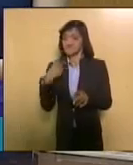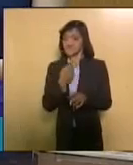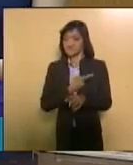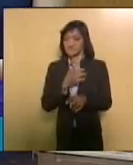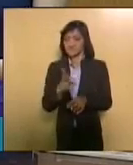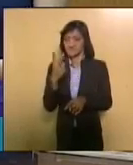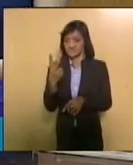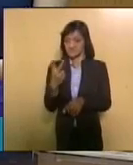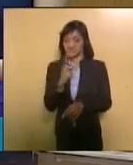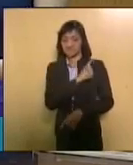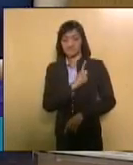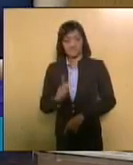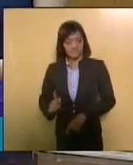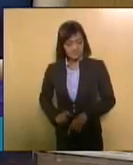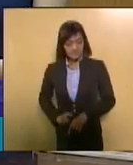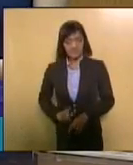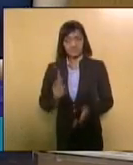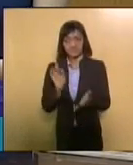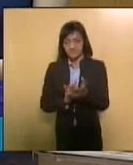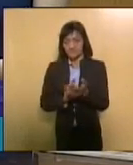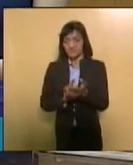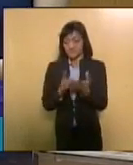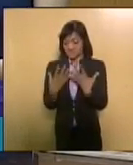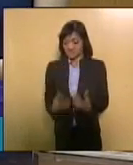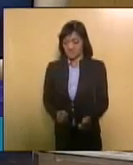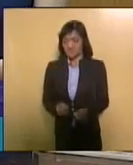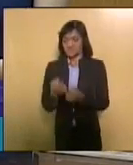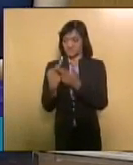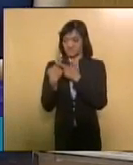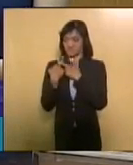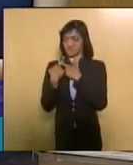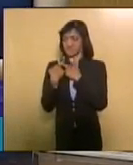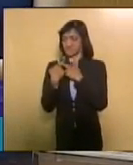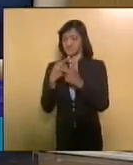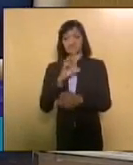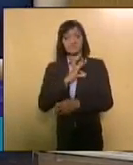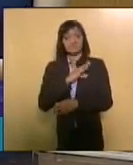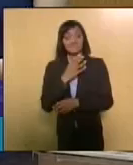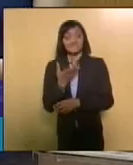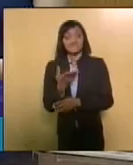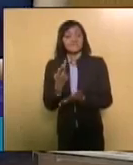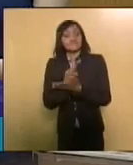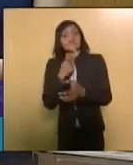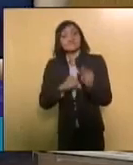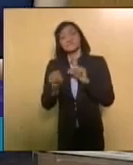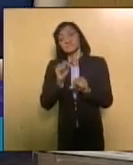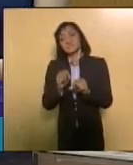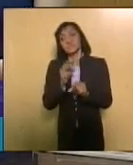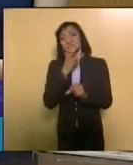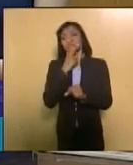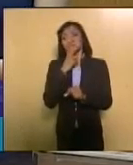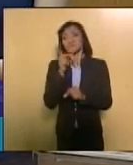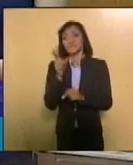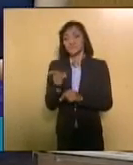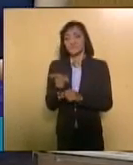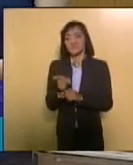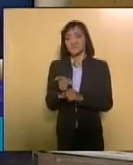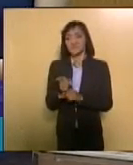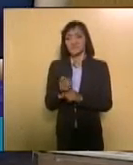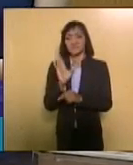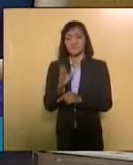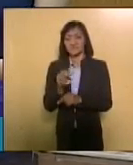dois governadores que chamaram para ser a responsabilidade da Segurança Pública o que aconteceu no Espírito Santo que era desde